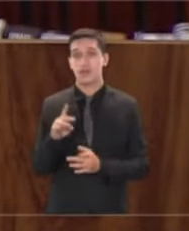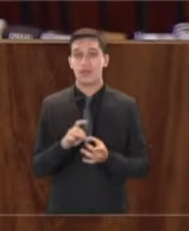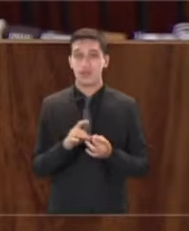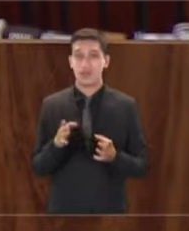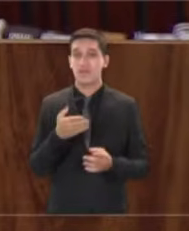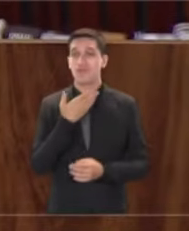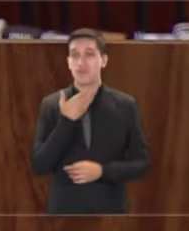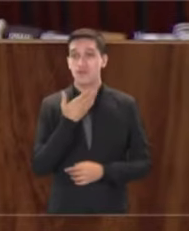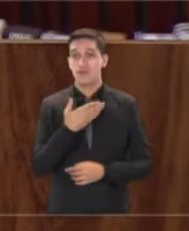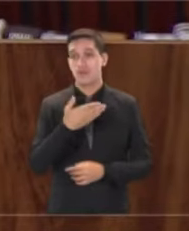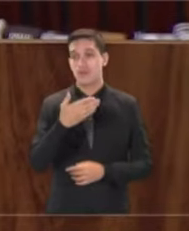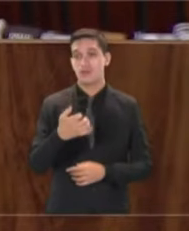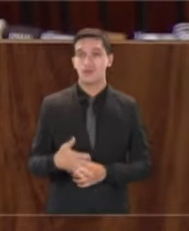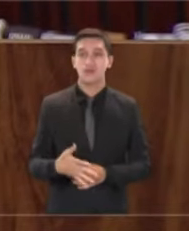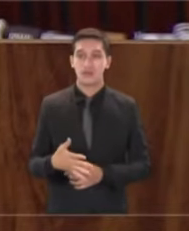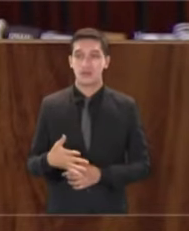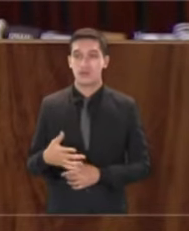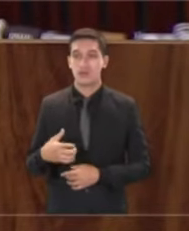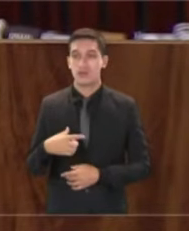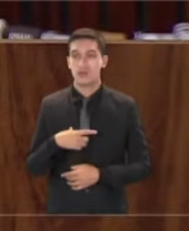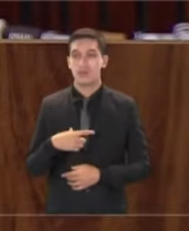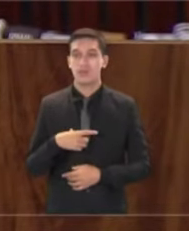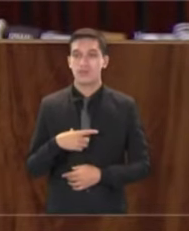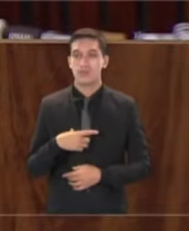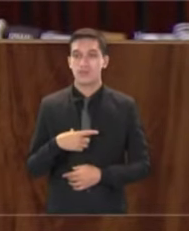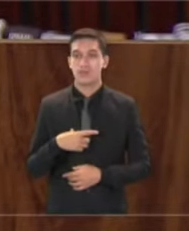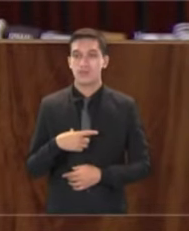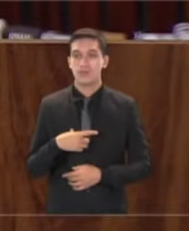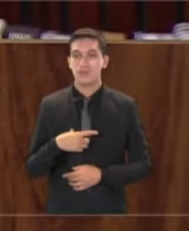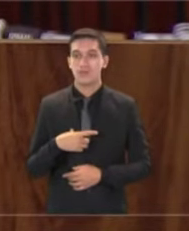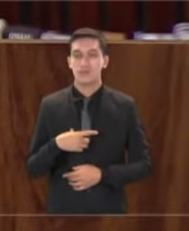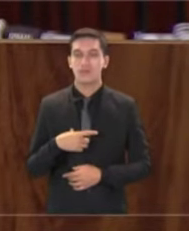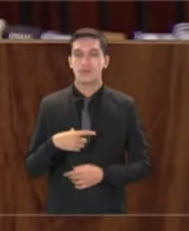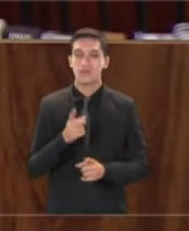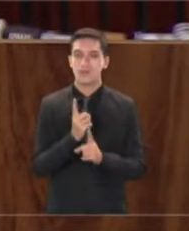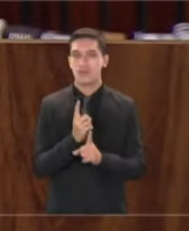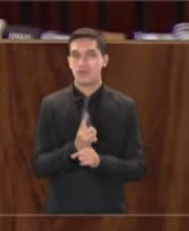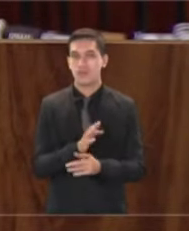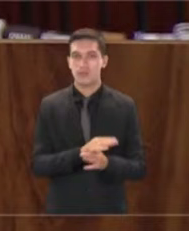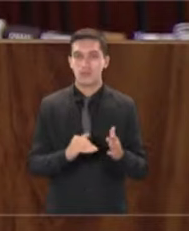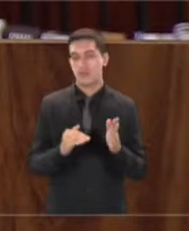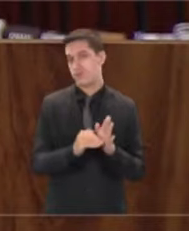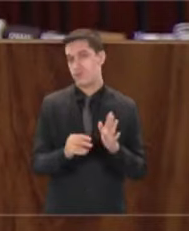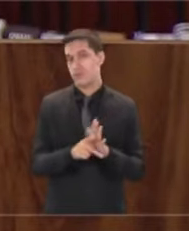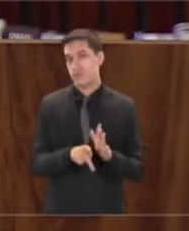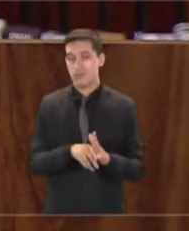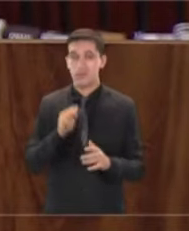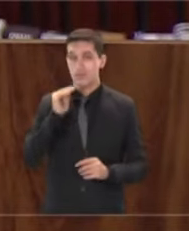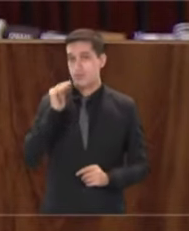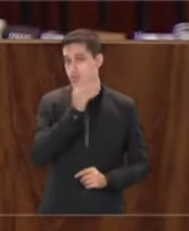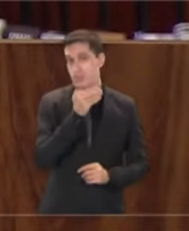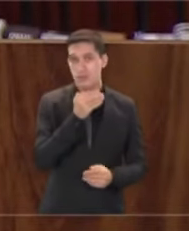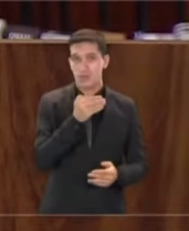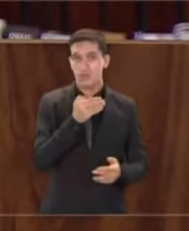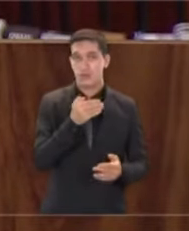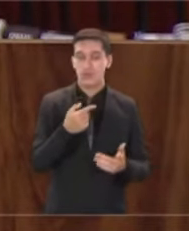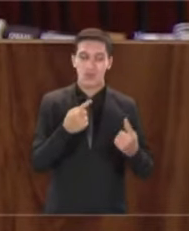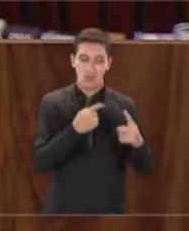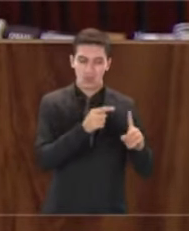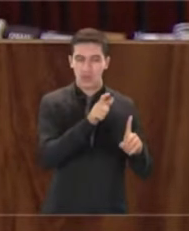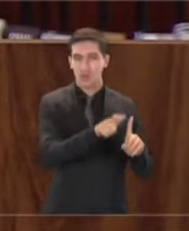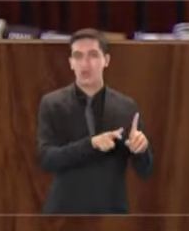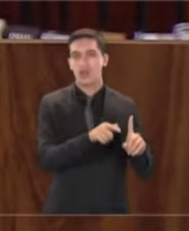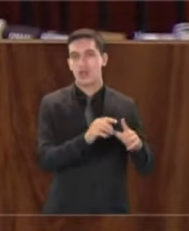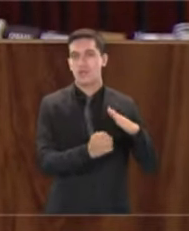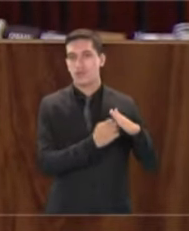expressão ao sustentar que este Tribunal Superior teria perpetrado censura em desfavor da Jovem Pan,